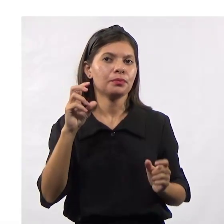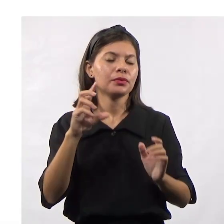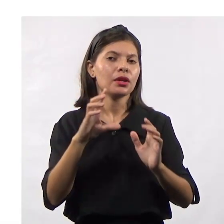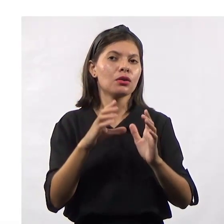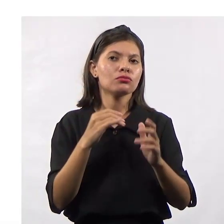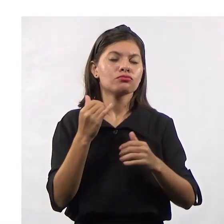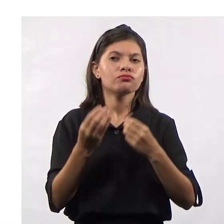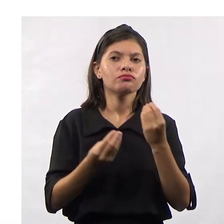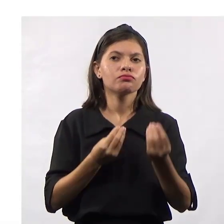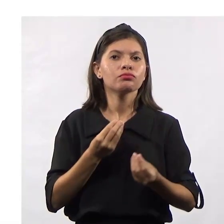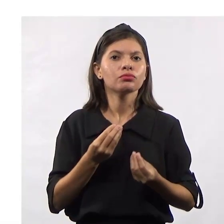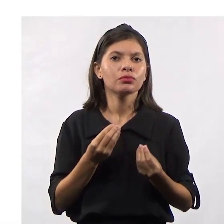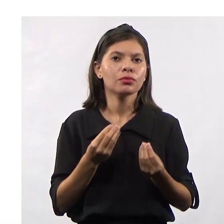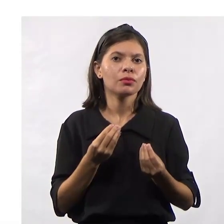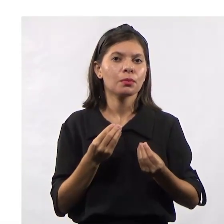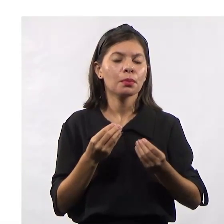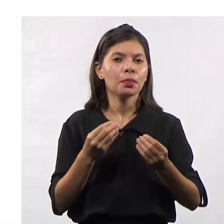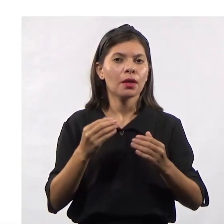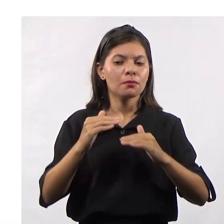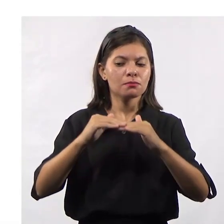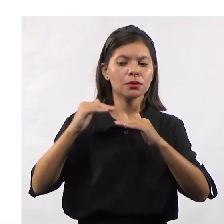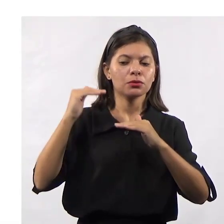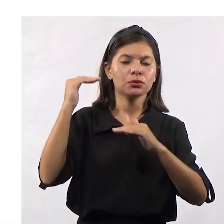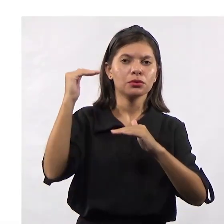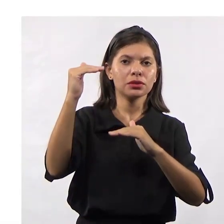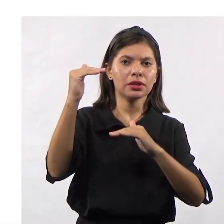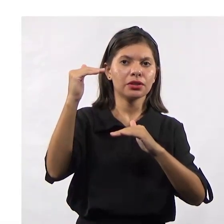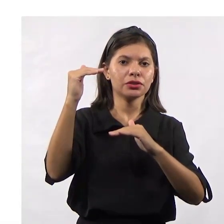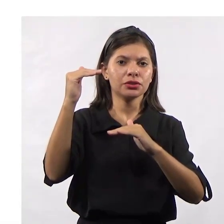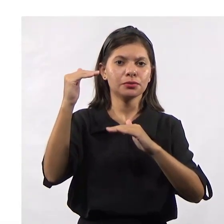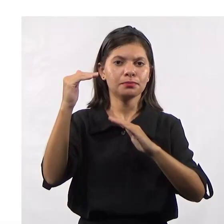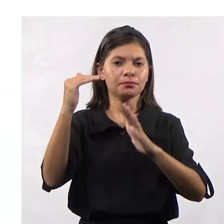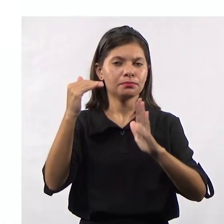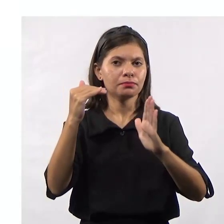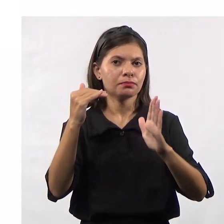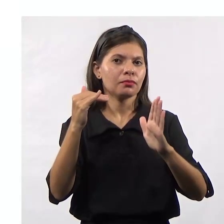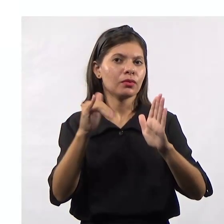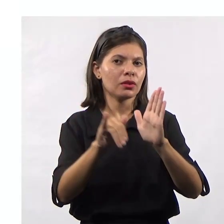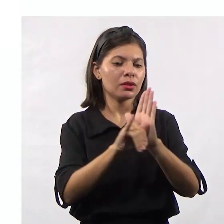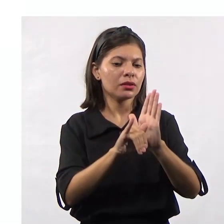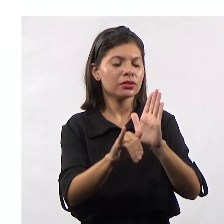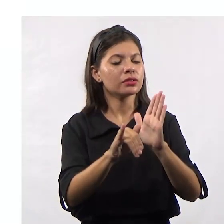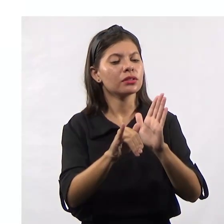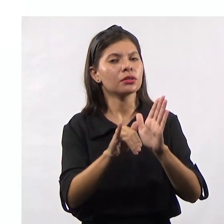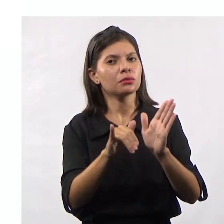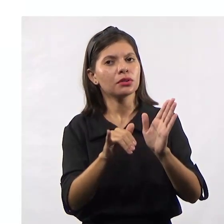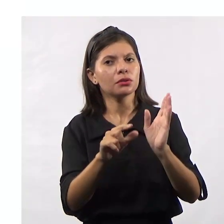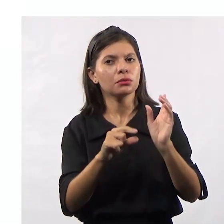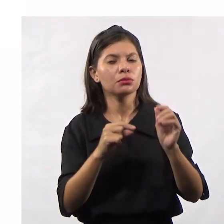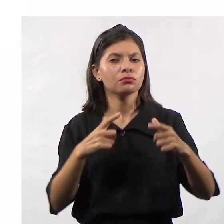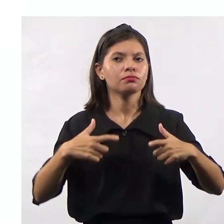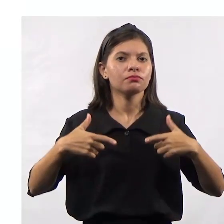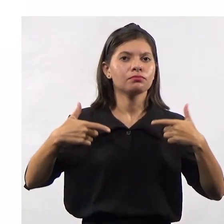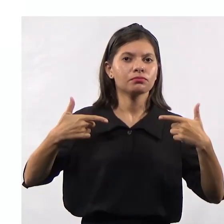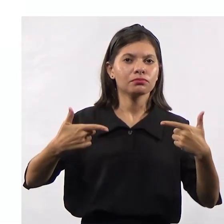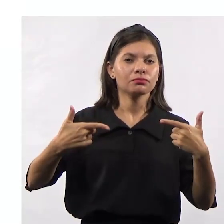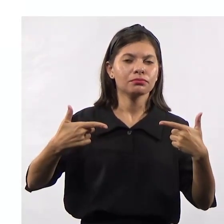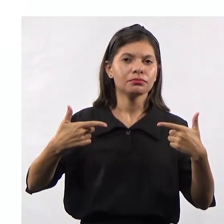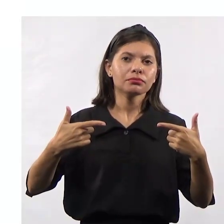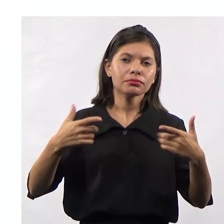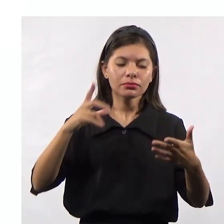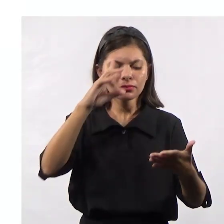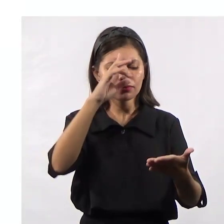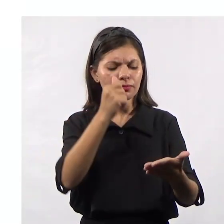seu recurso, ele vai ser dirigido para a autoridade que tiver editado o ato ou proferida a decisão